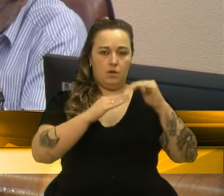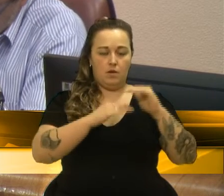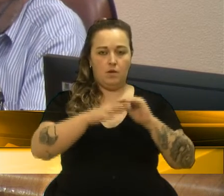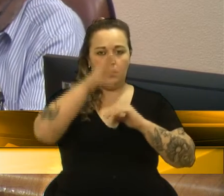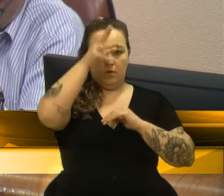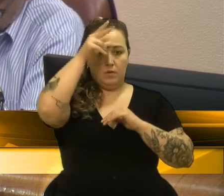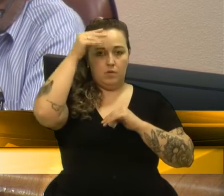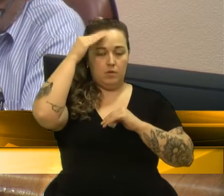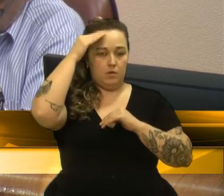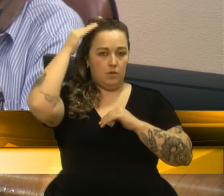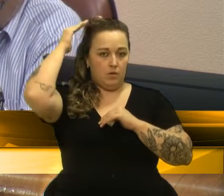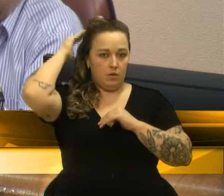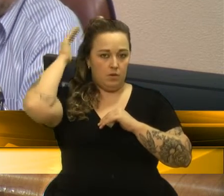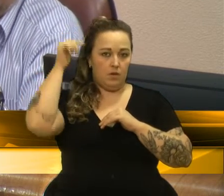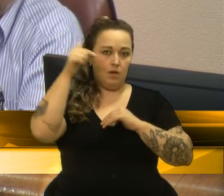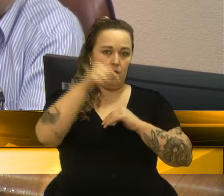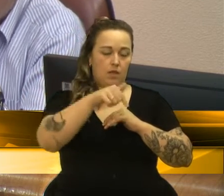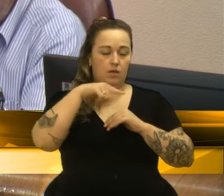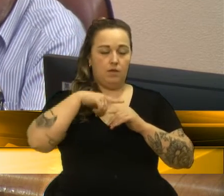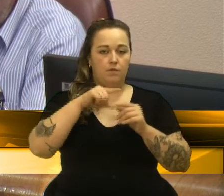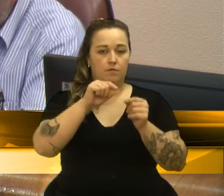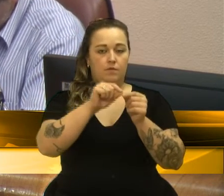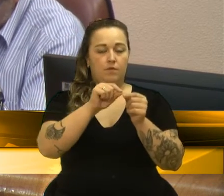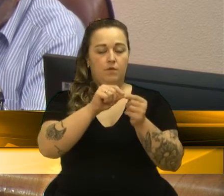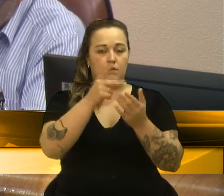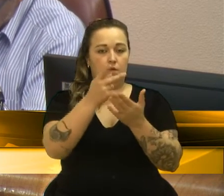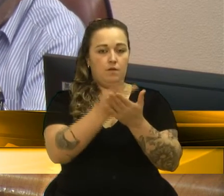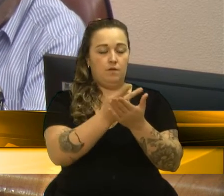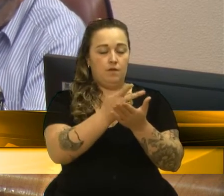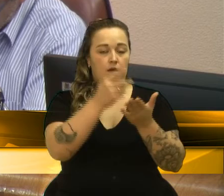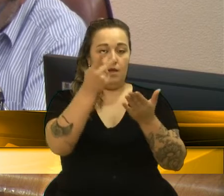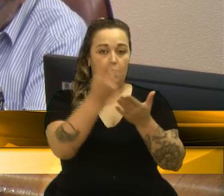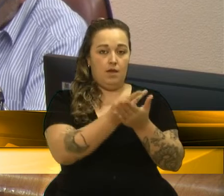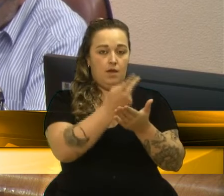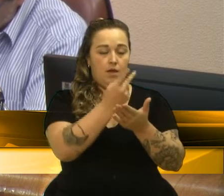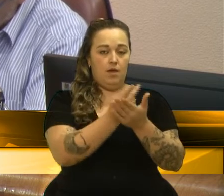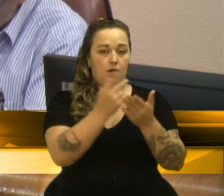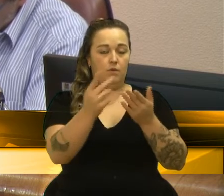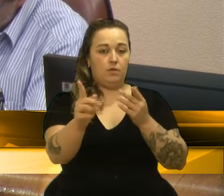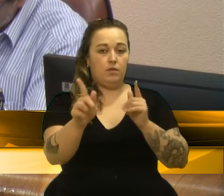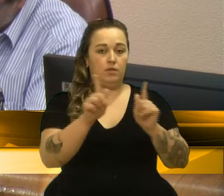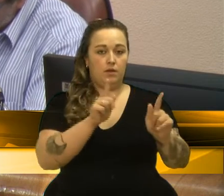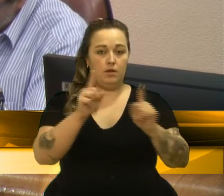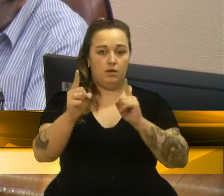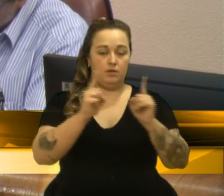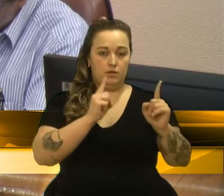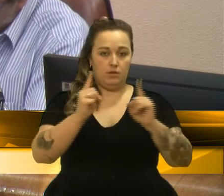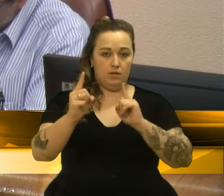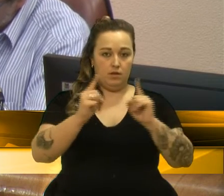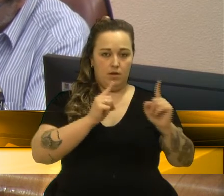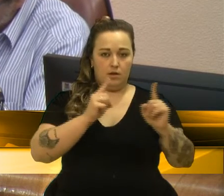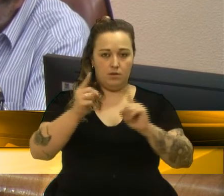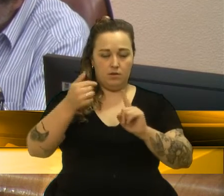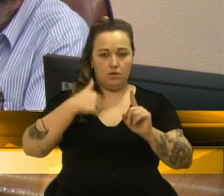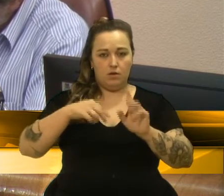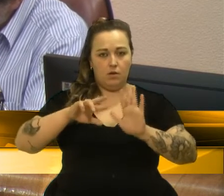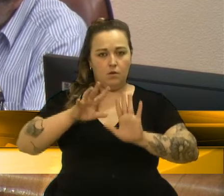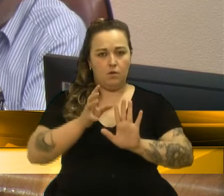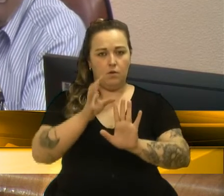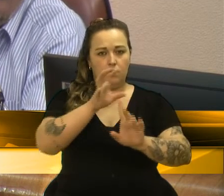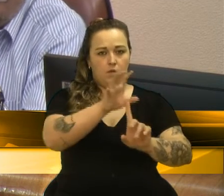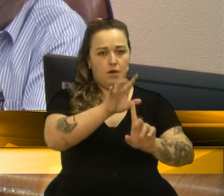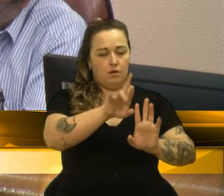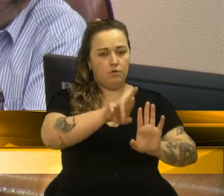abre aspas, possíveis irregularidades na licitação, fecha aspas, atos esses contrários às normas previstas na